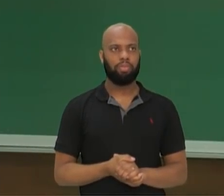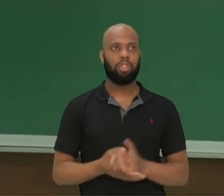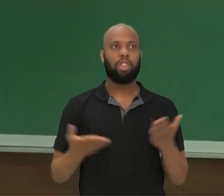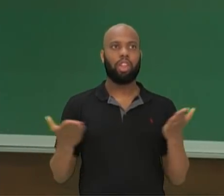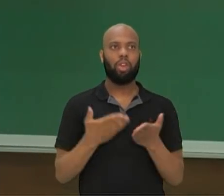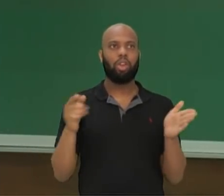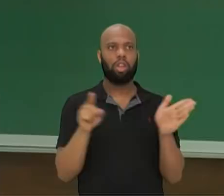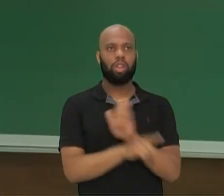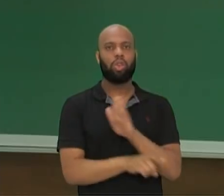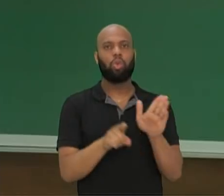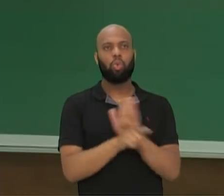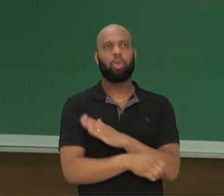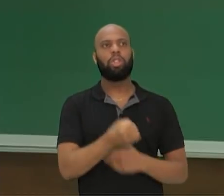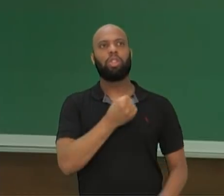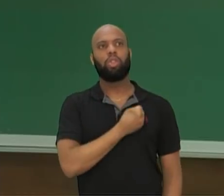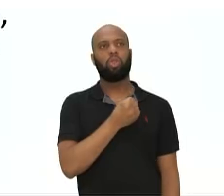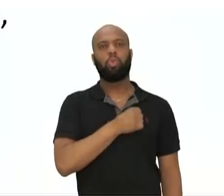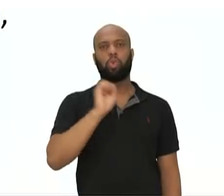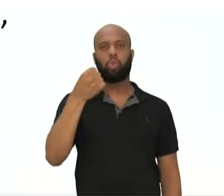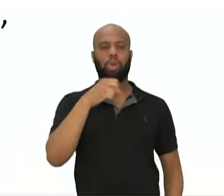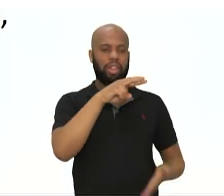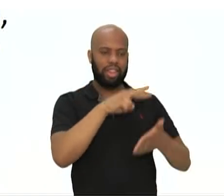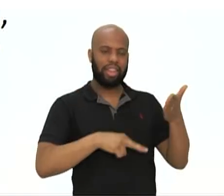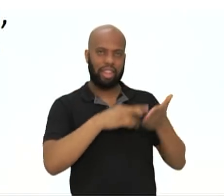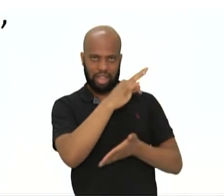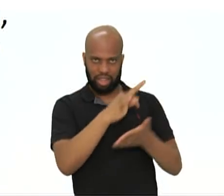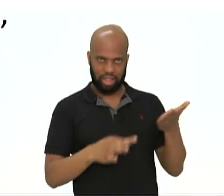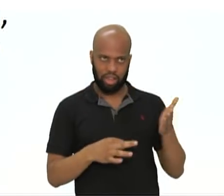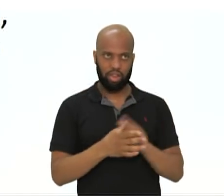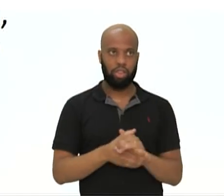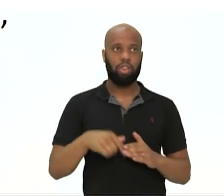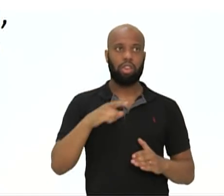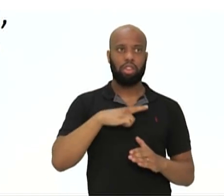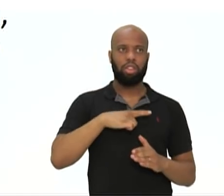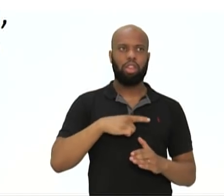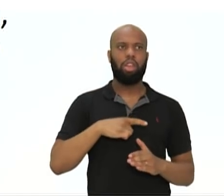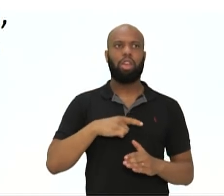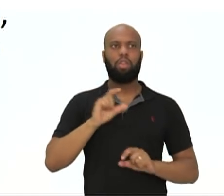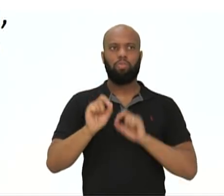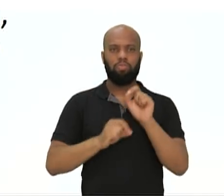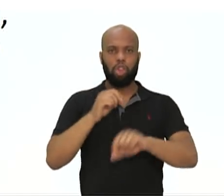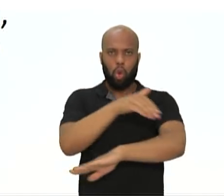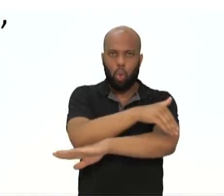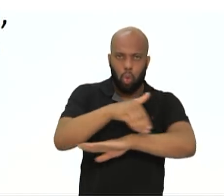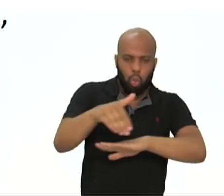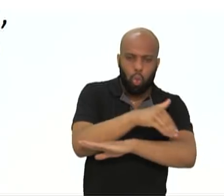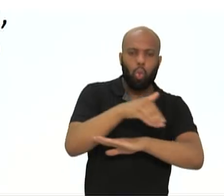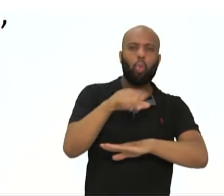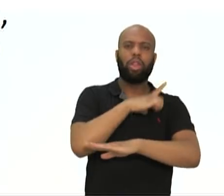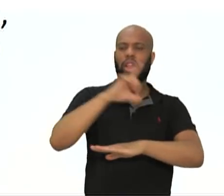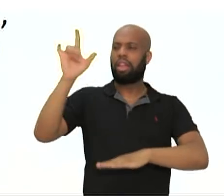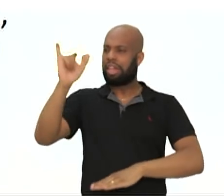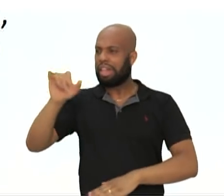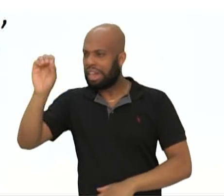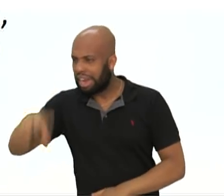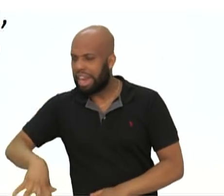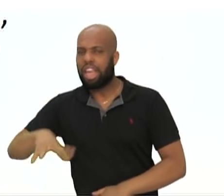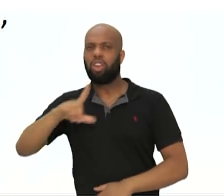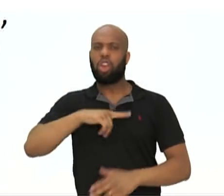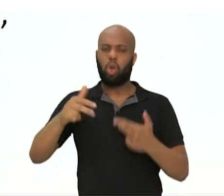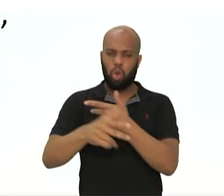Atividade, leia o trecho. Grandes volumes nas ruas, como embalagens de gelo